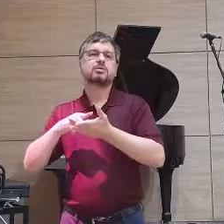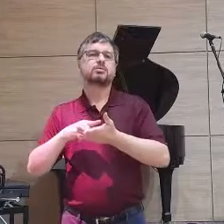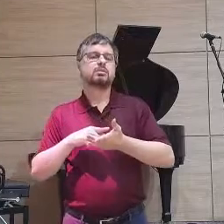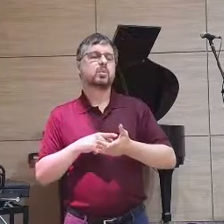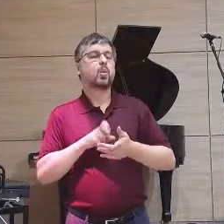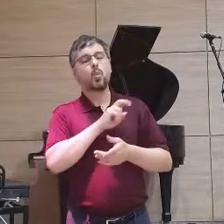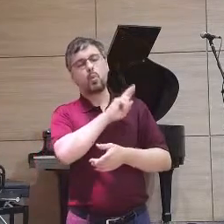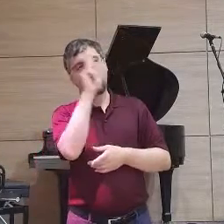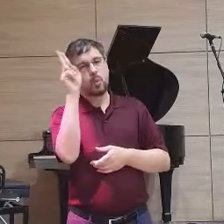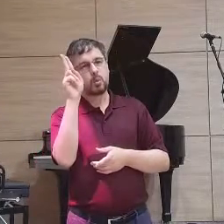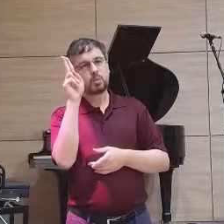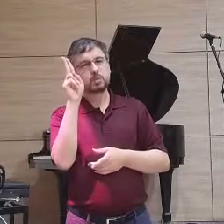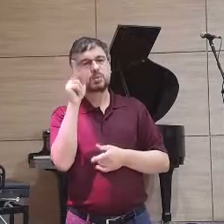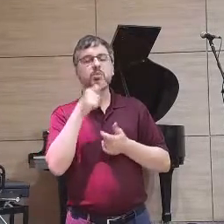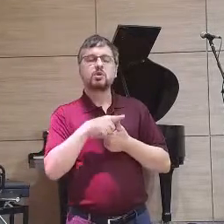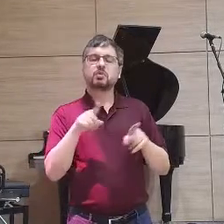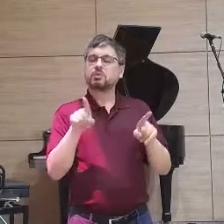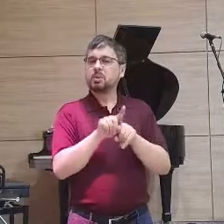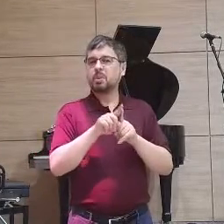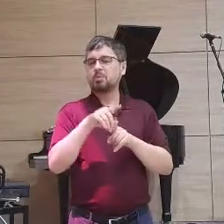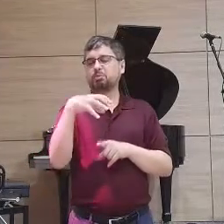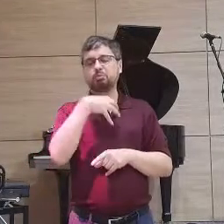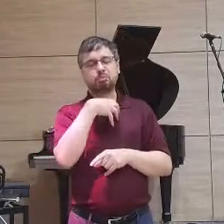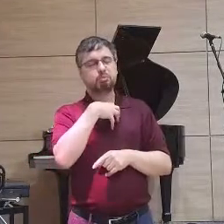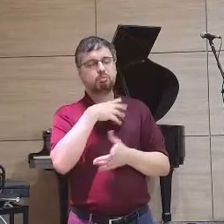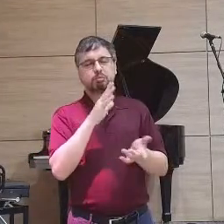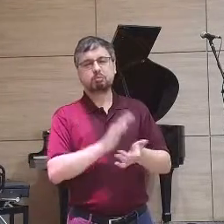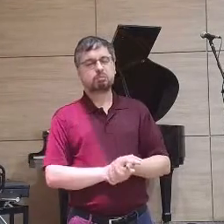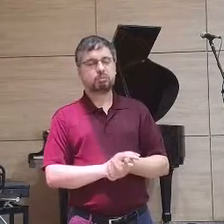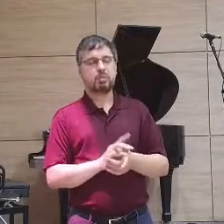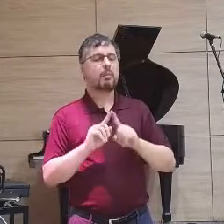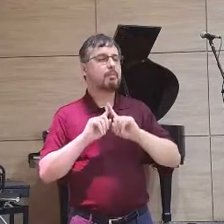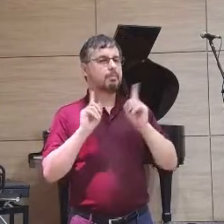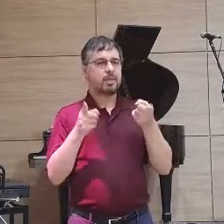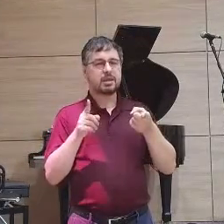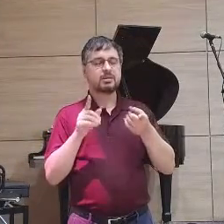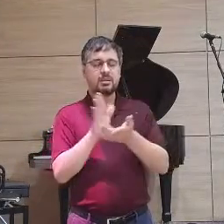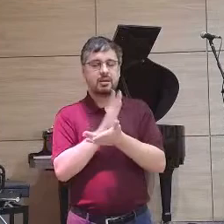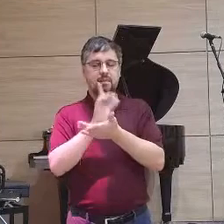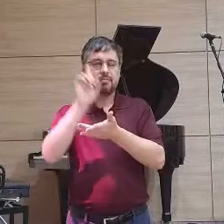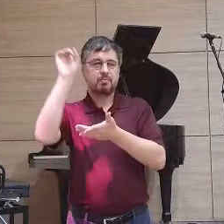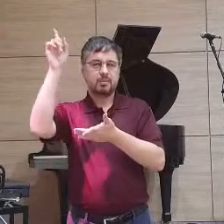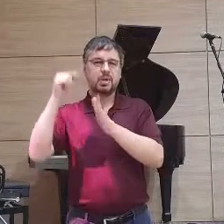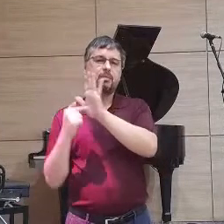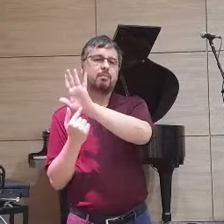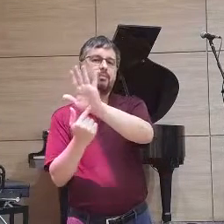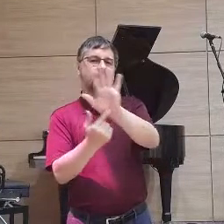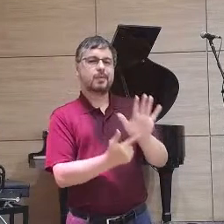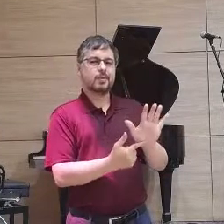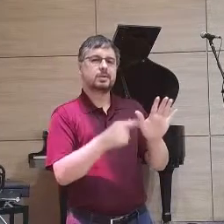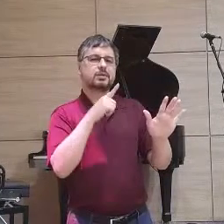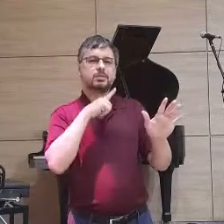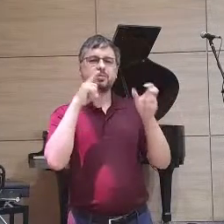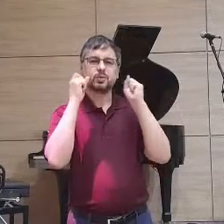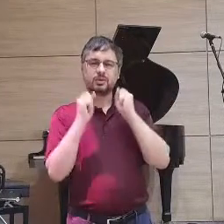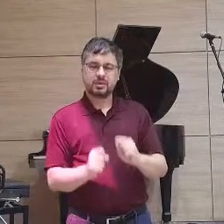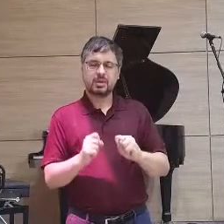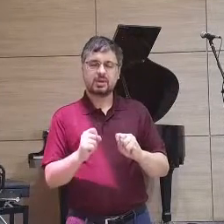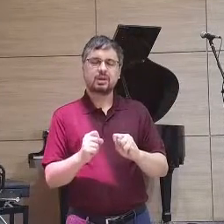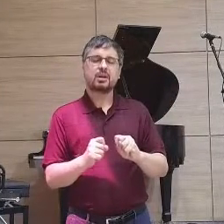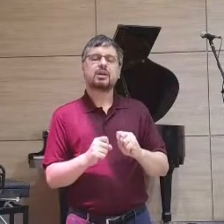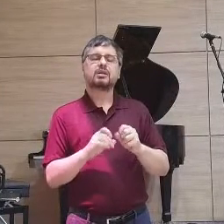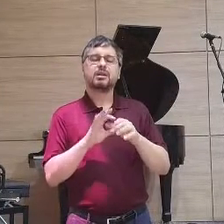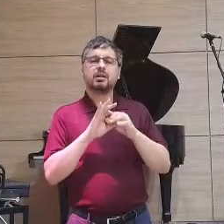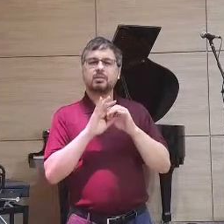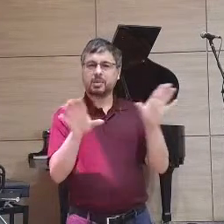o ou você pode ficar do mesmo jeitinho mas a Bíblia tá mostrando que existe um poder que está à sua disposição